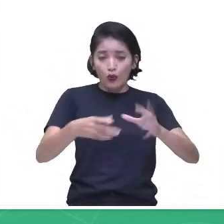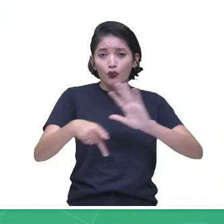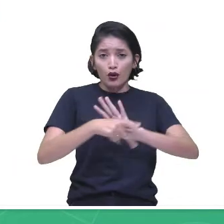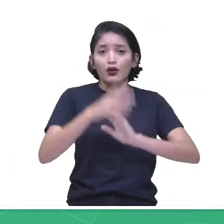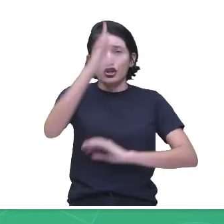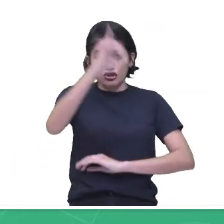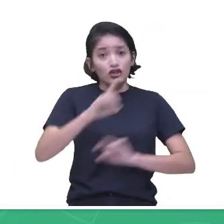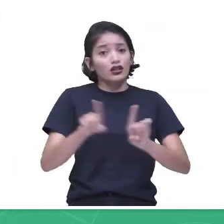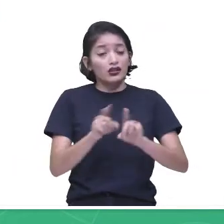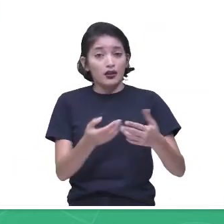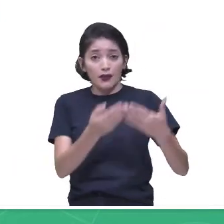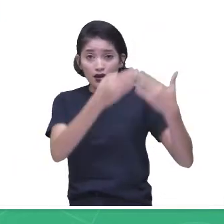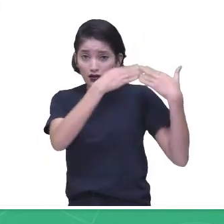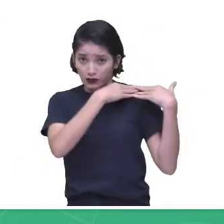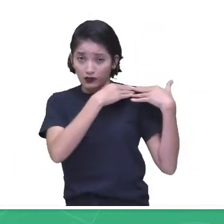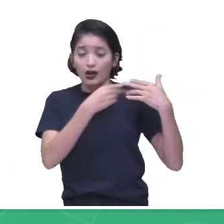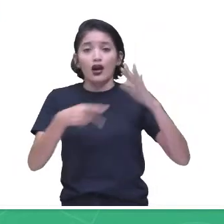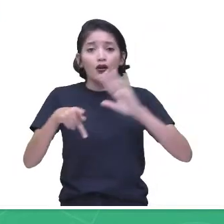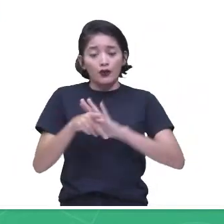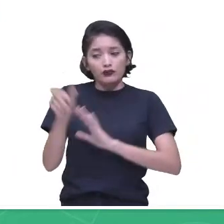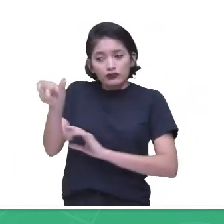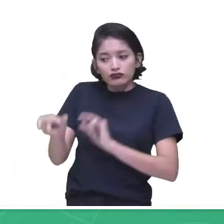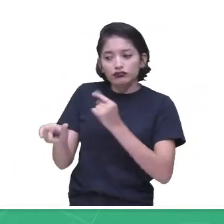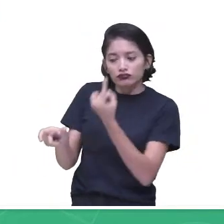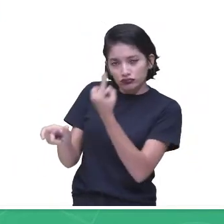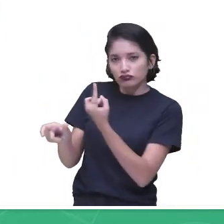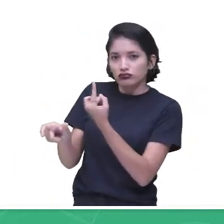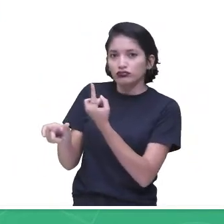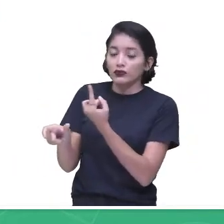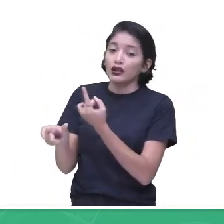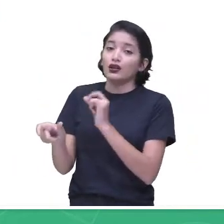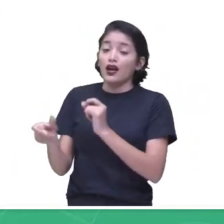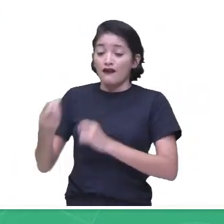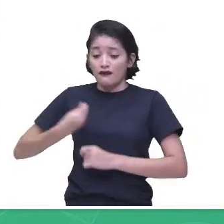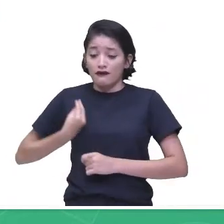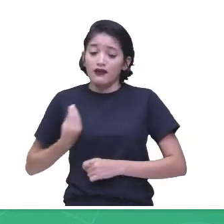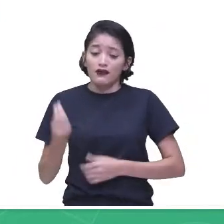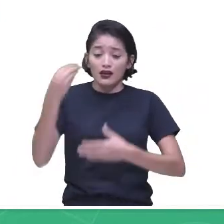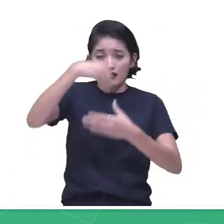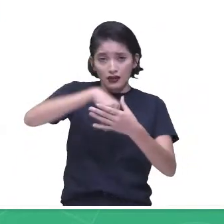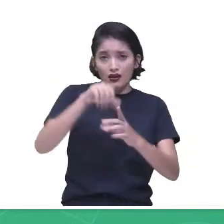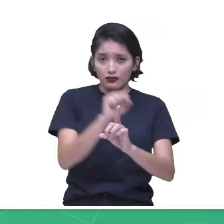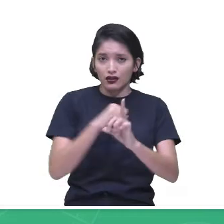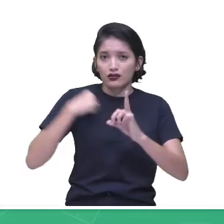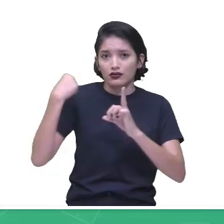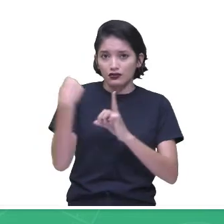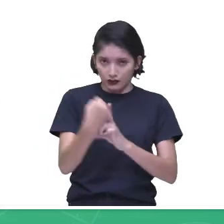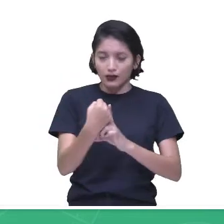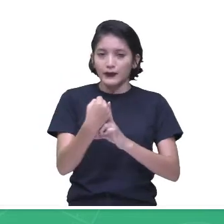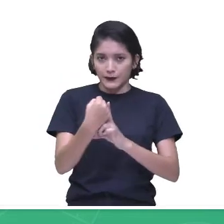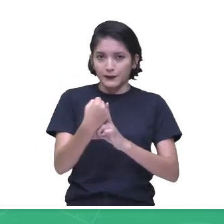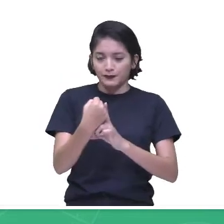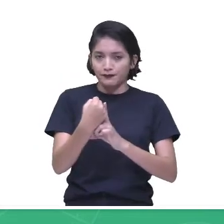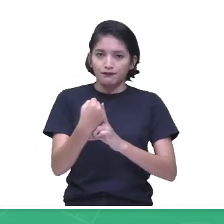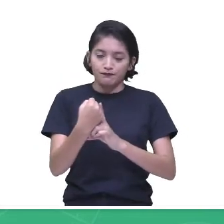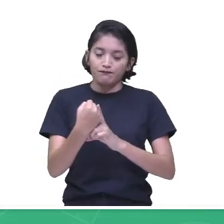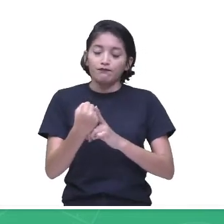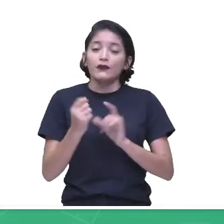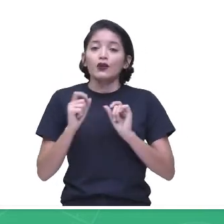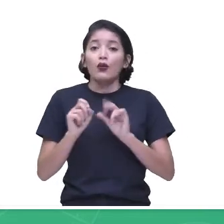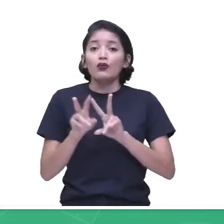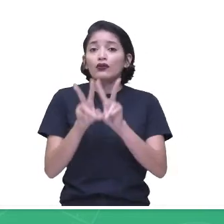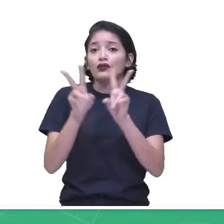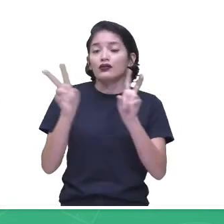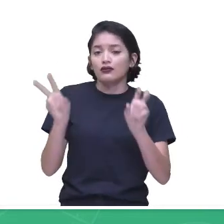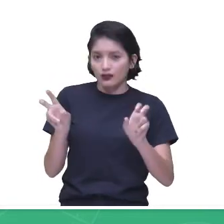deveres exercidos por um indivíduo que vive em uma sociedade, uma determinada sociedade, no que se refere